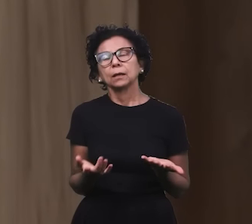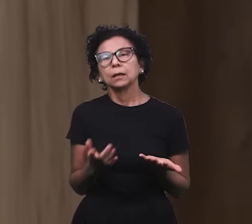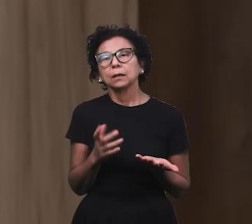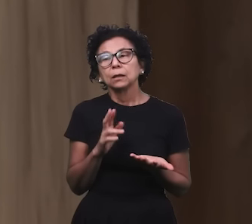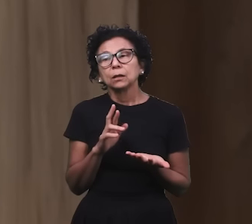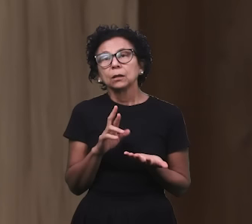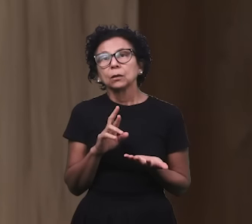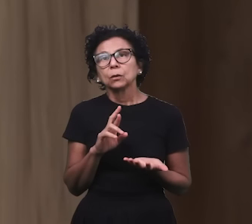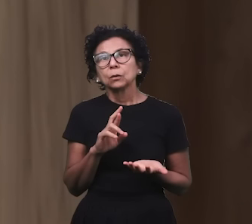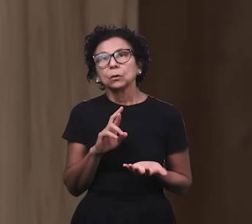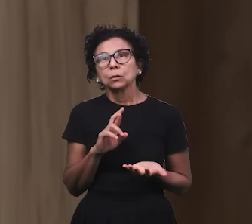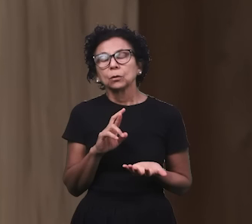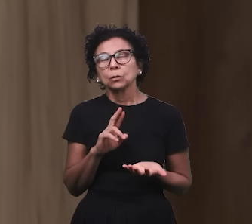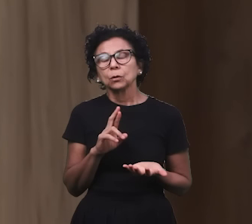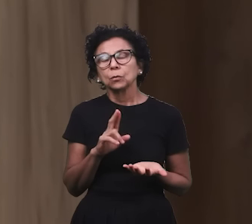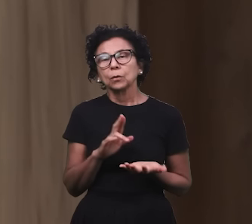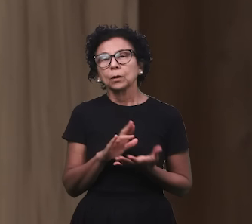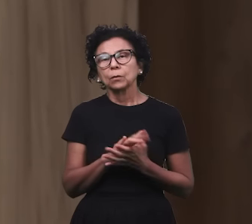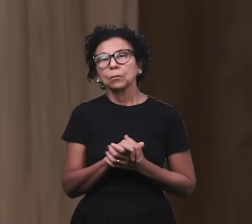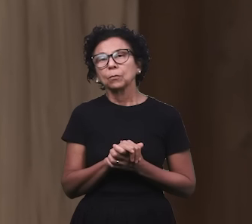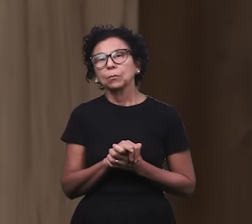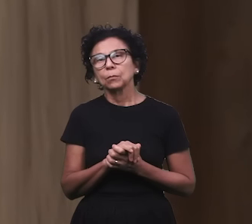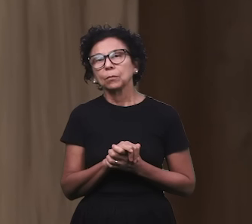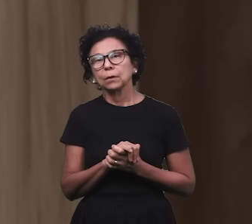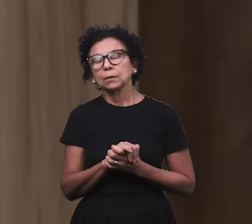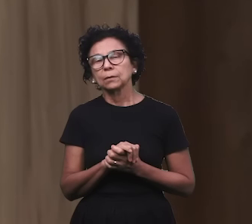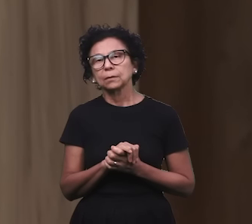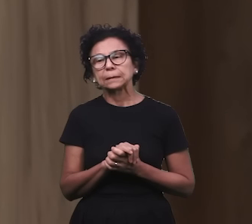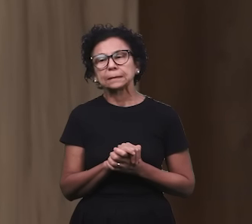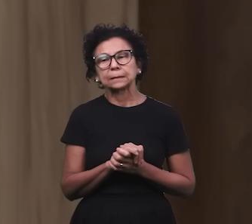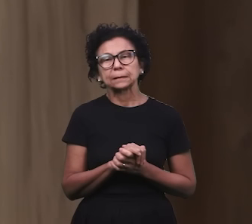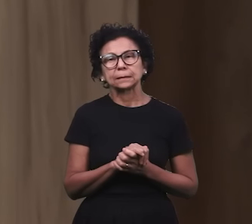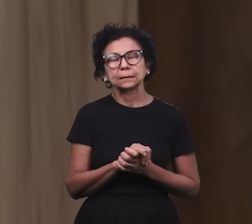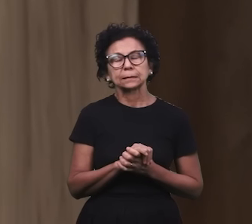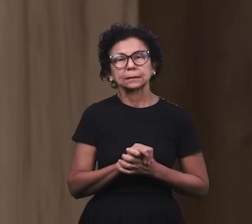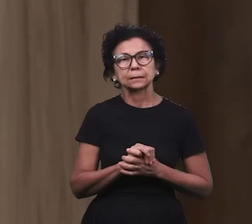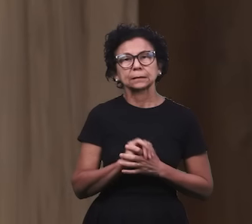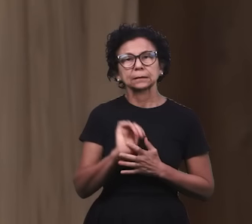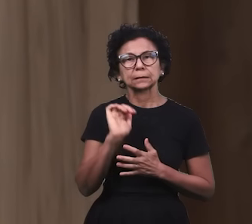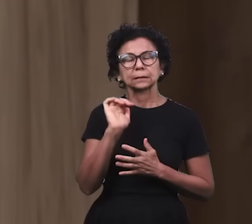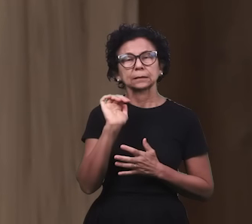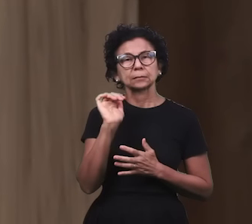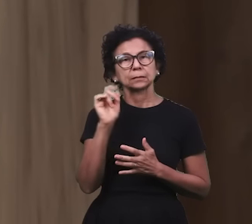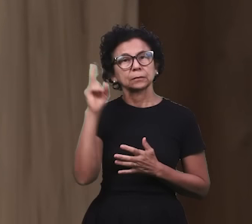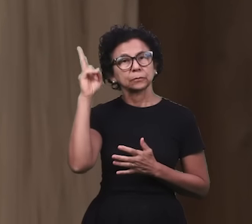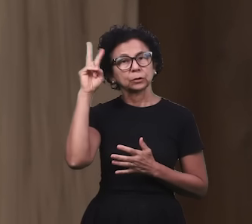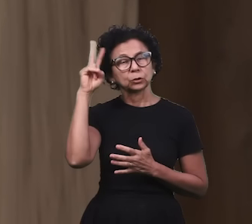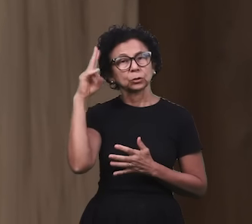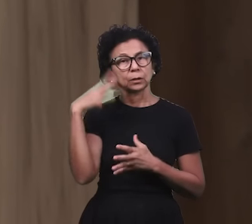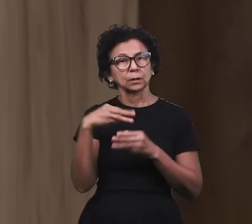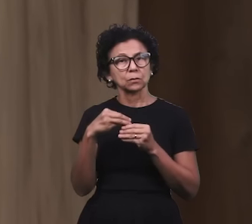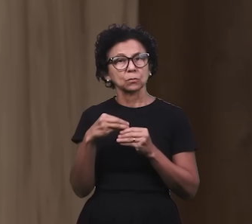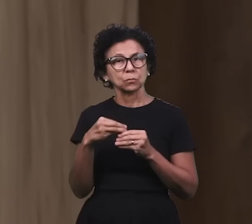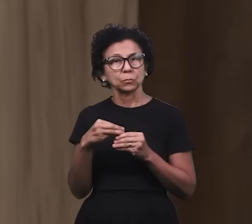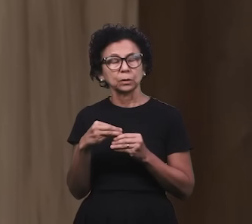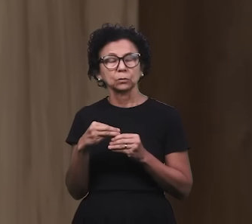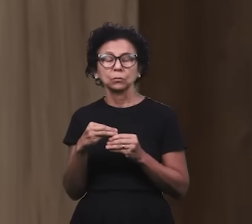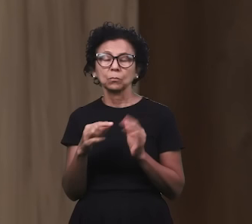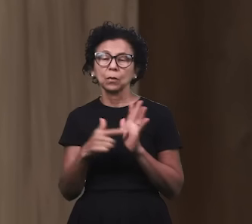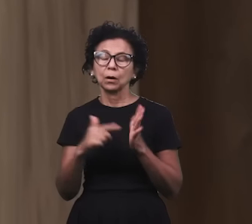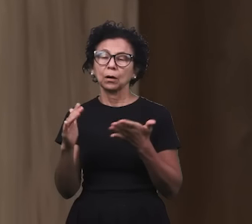genuíno, uma biografia. Eles são relatos de acontecimentos que